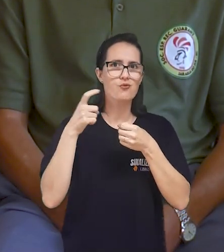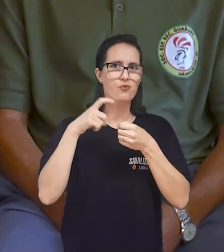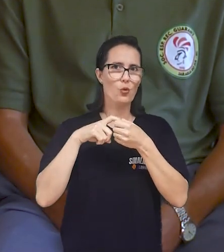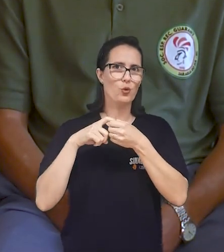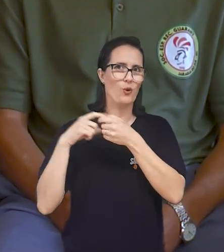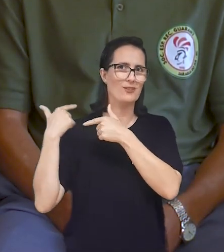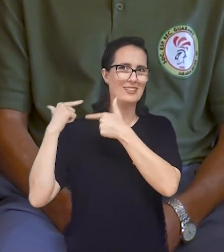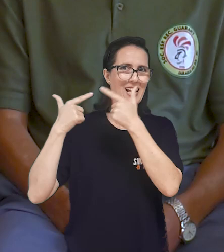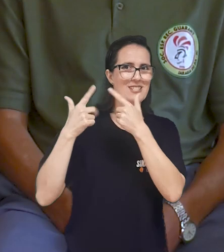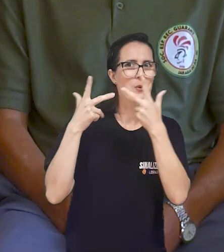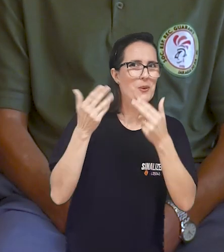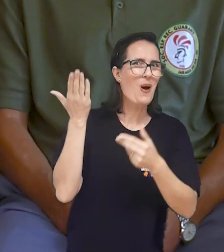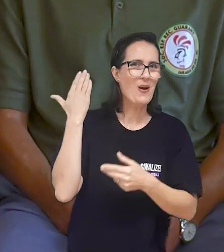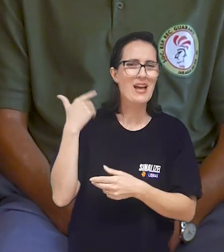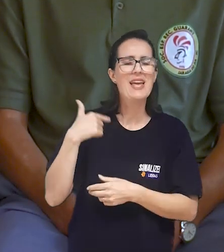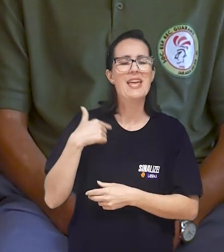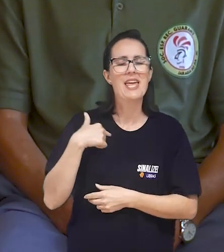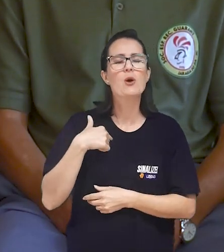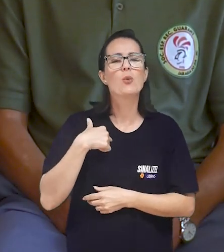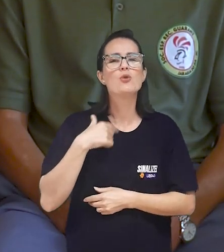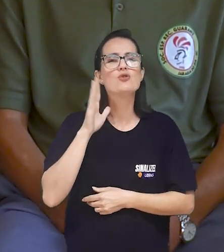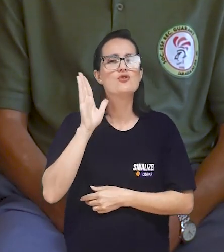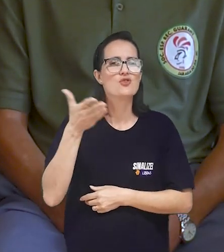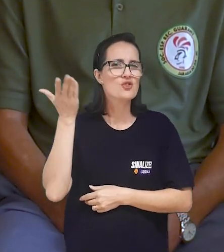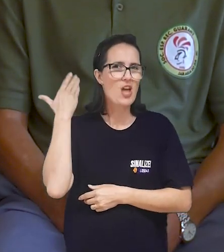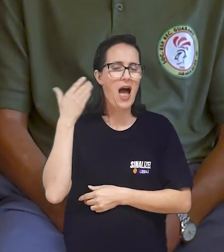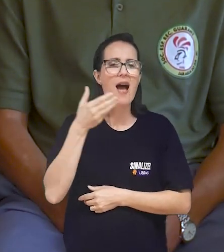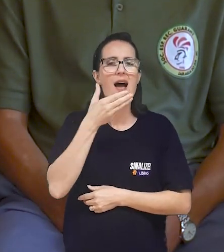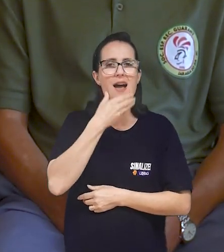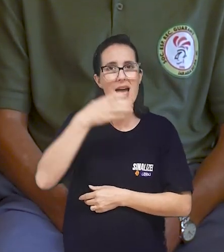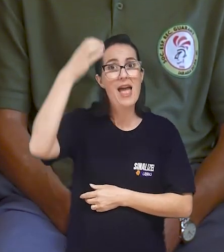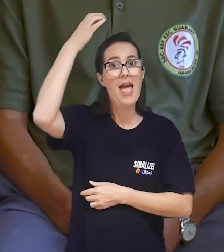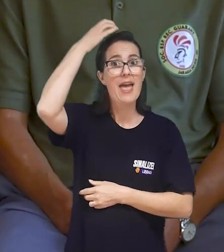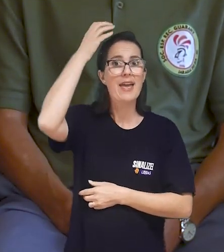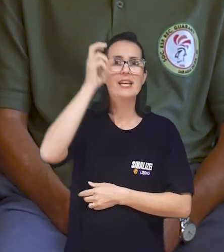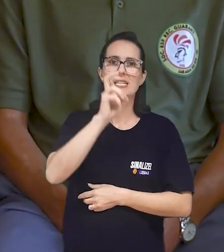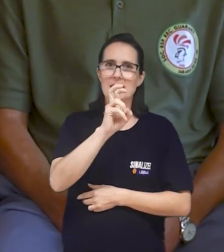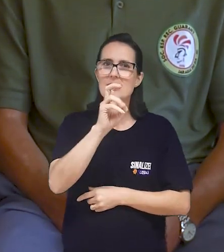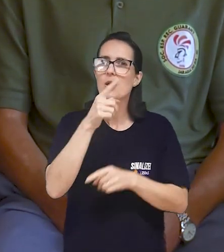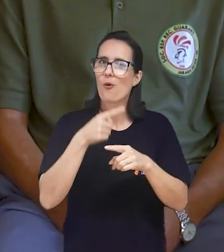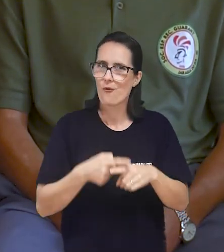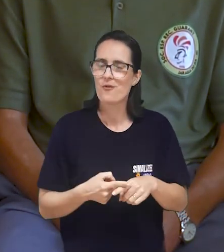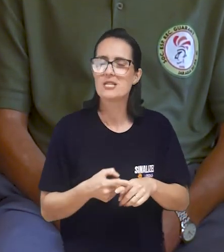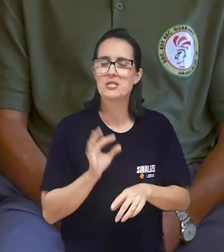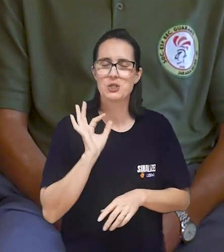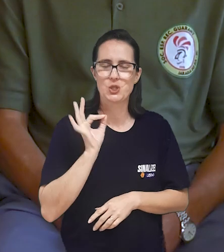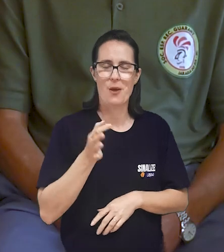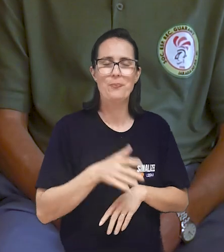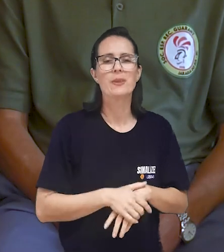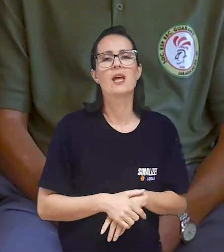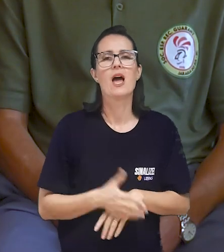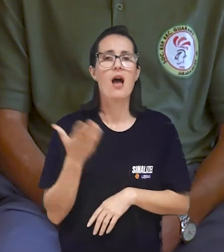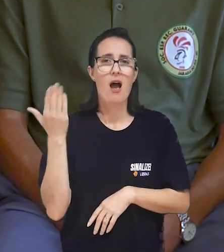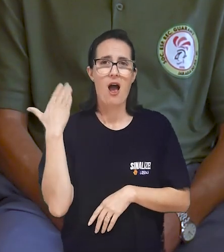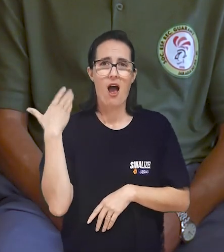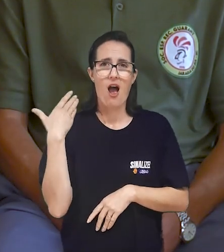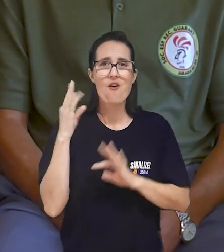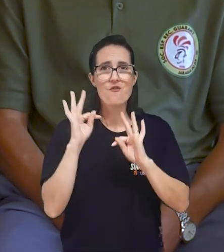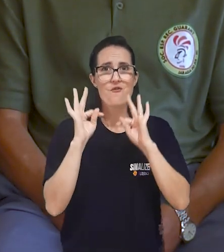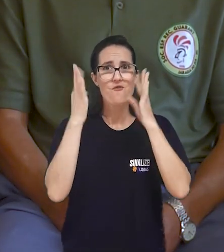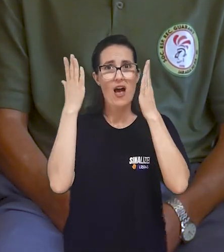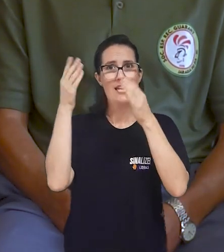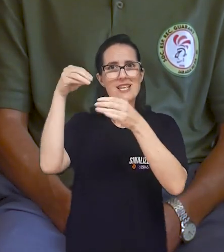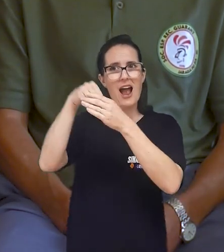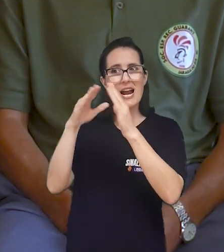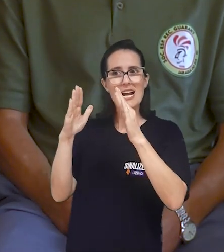como era antigamente. Lembro que eu já fui rei por 5 vezes também, então as festas antigamente elas eram na casa